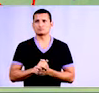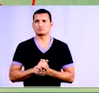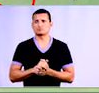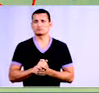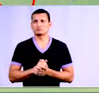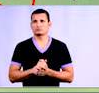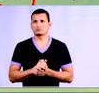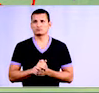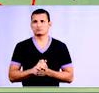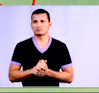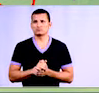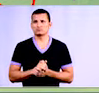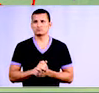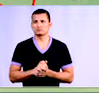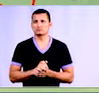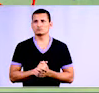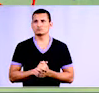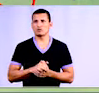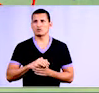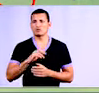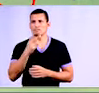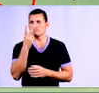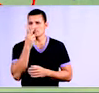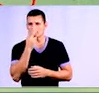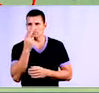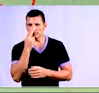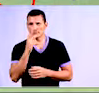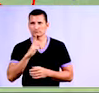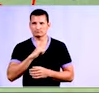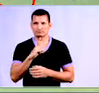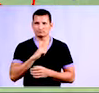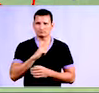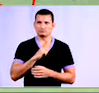ao usuário uma impressão